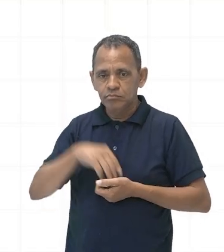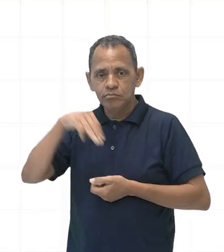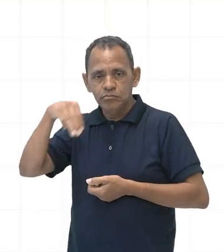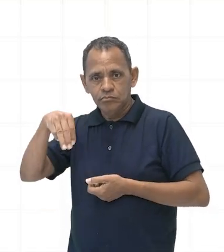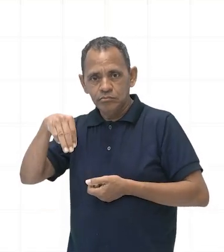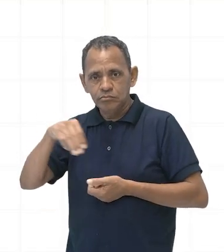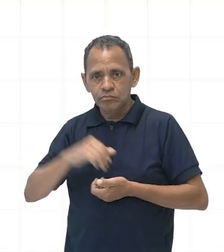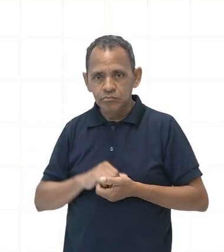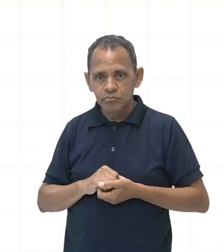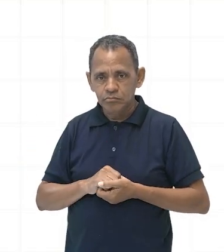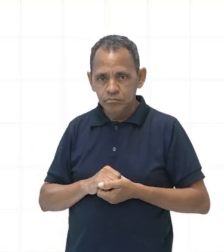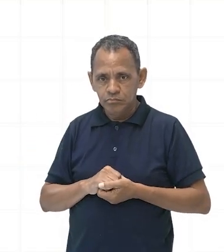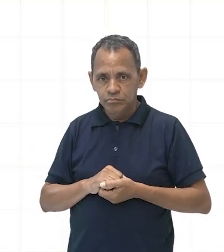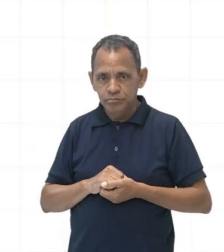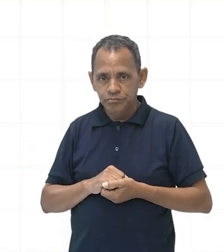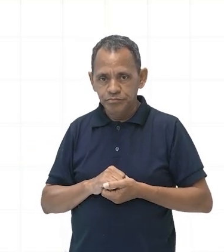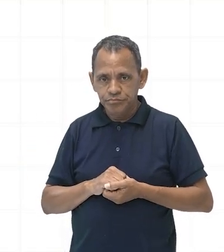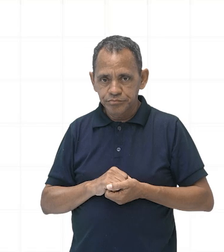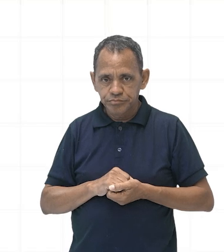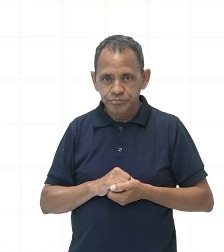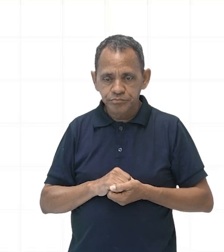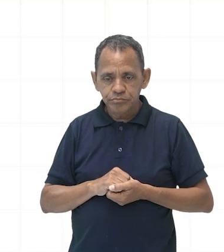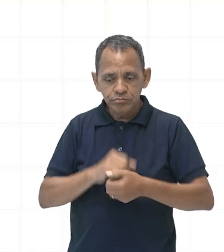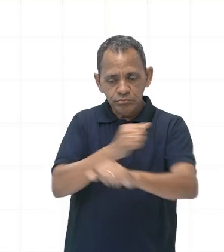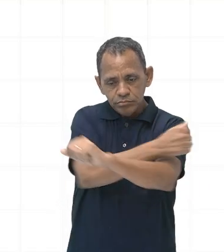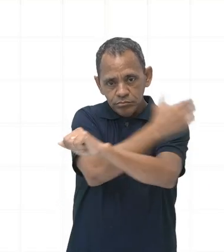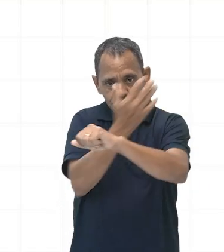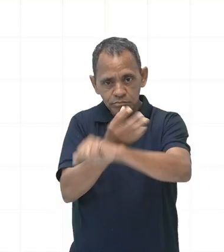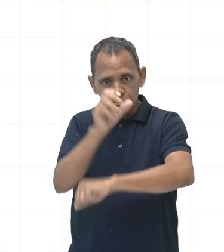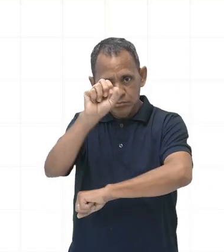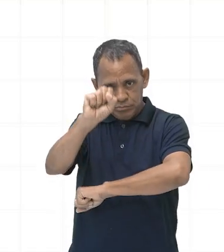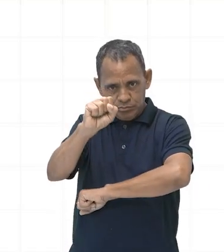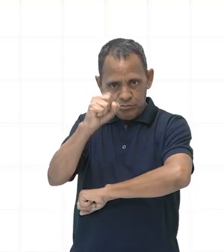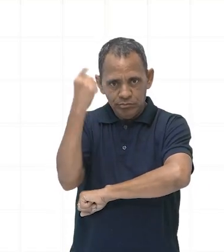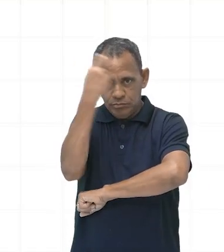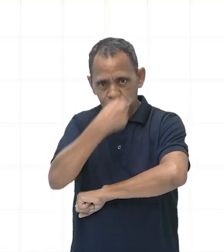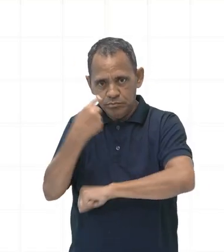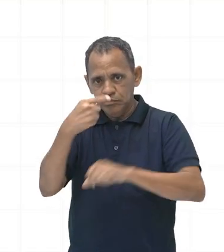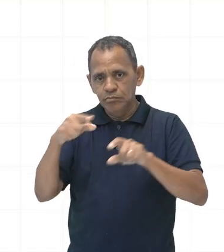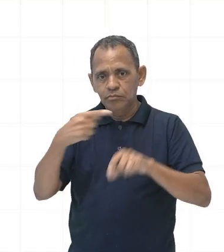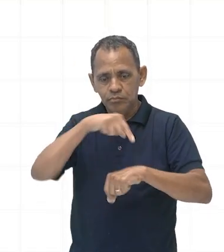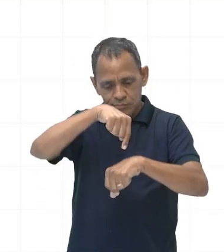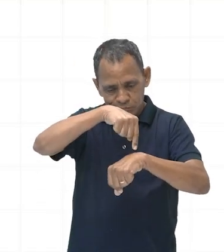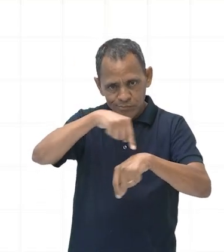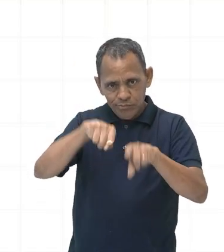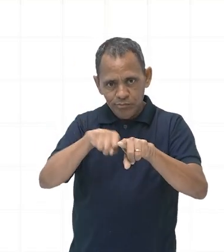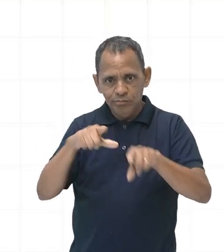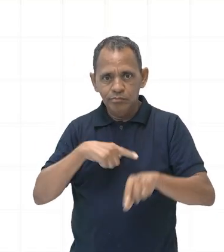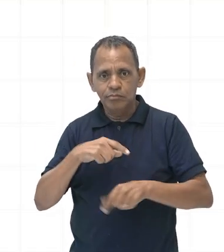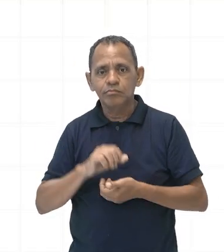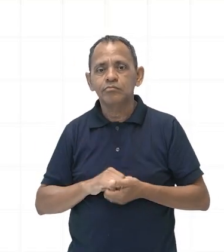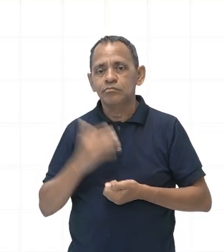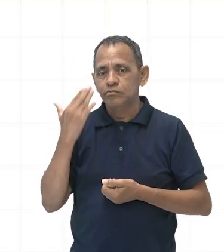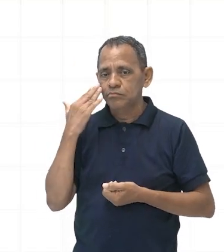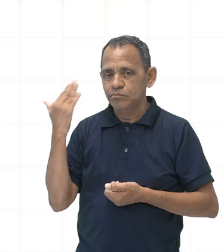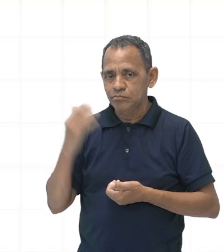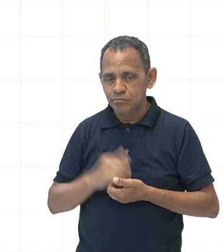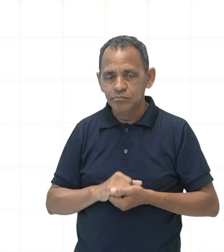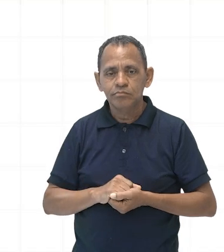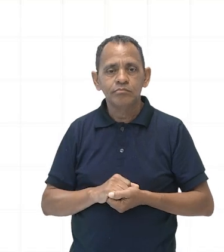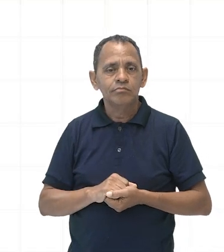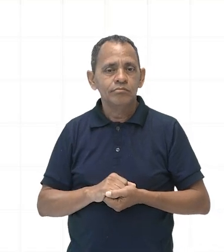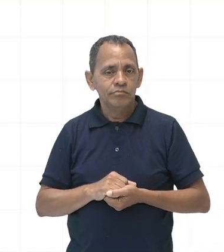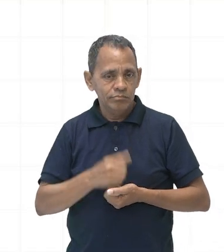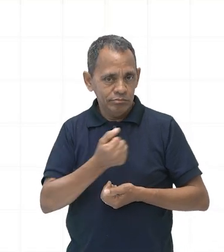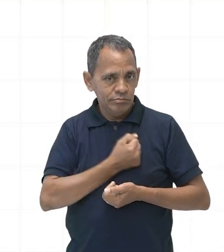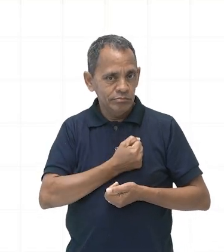porque é 50 minutos. Em uma jornada de 8 horas, olha só, mais um número aqui, 8, né? Só que esse